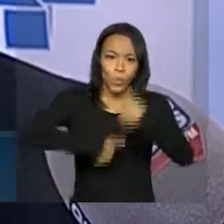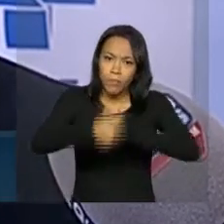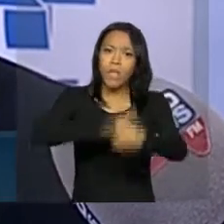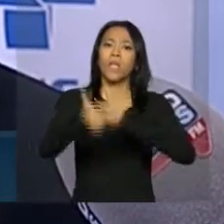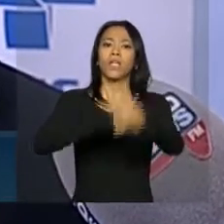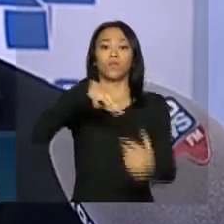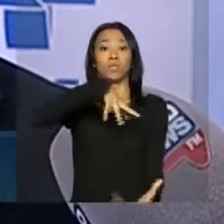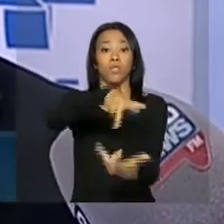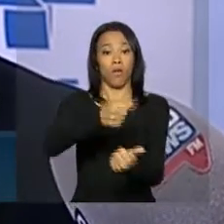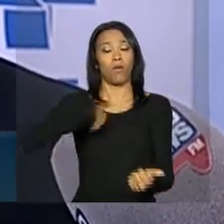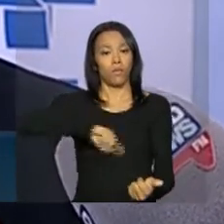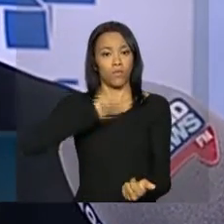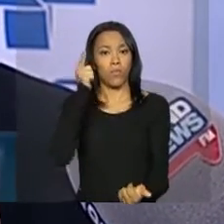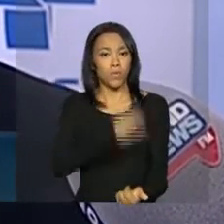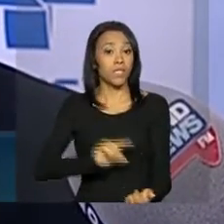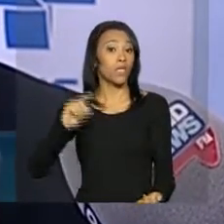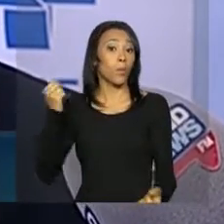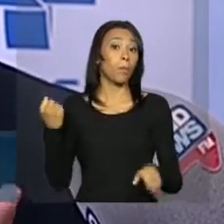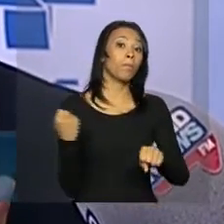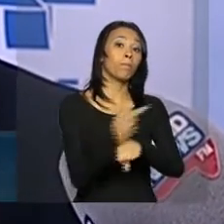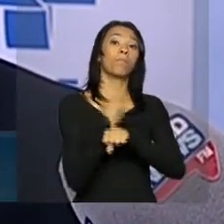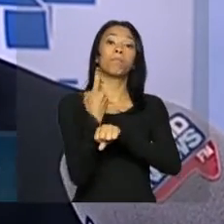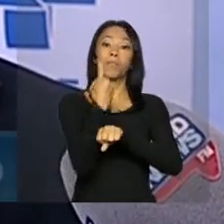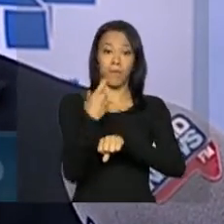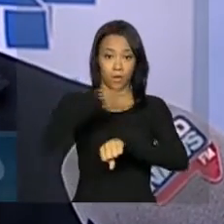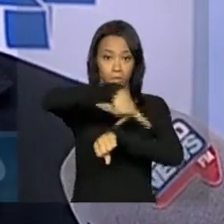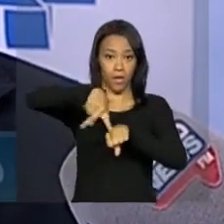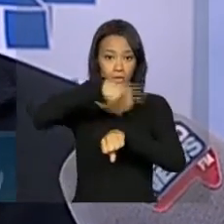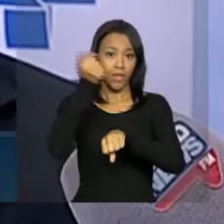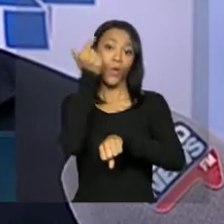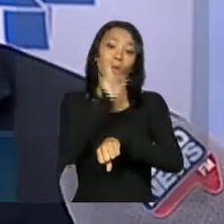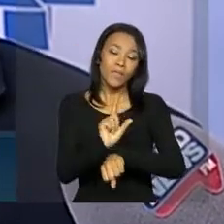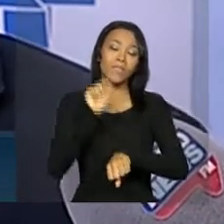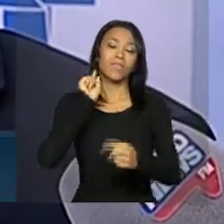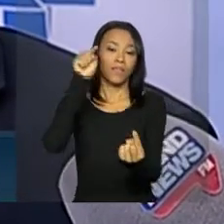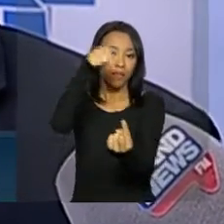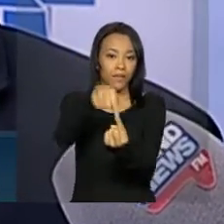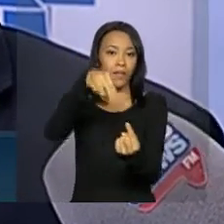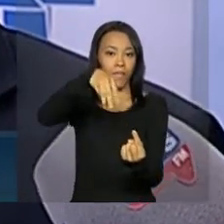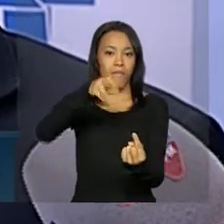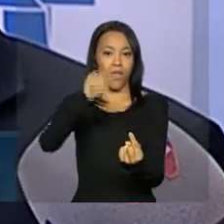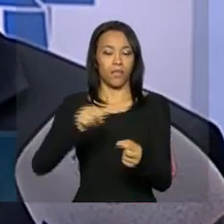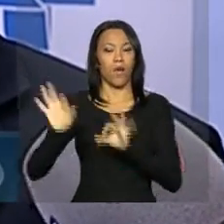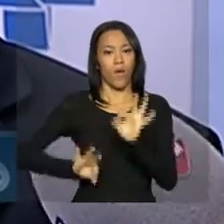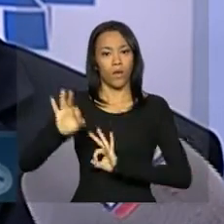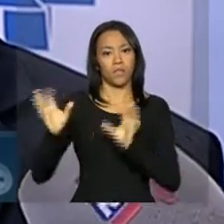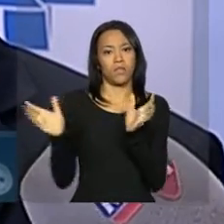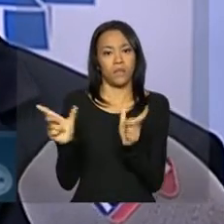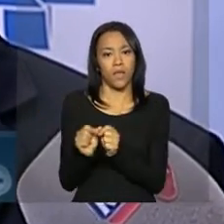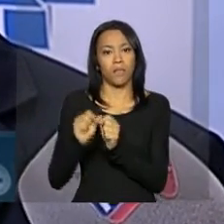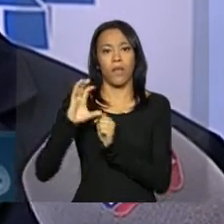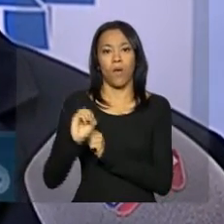que nós temos chance de ser o primeiro país do mundo a alcançar essa meta preconizada pela Organização Mundial de Saúde,